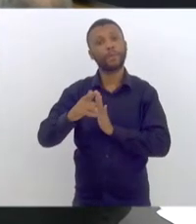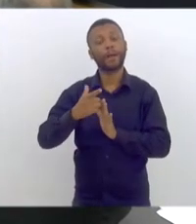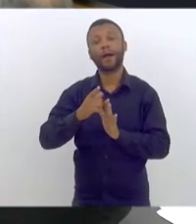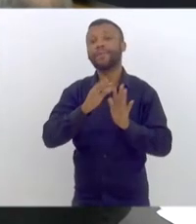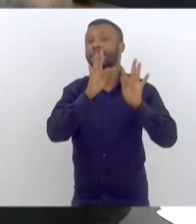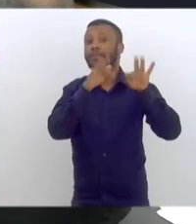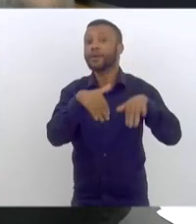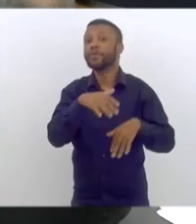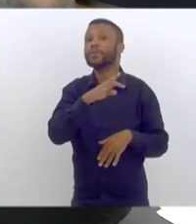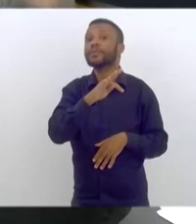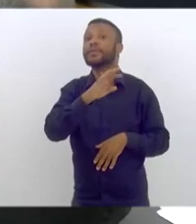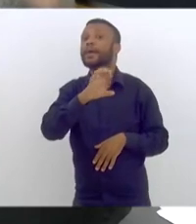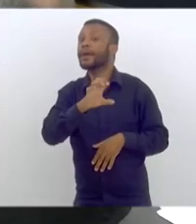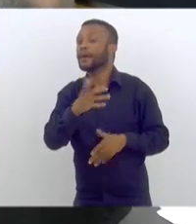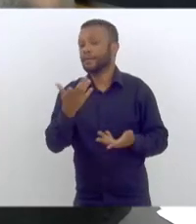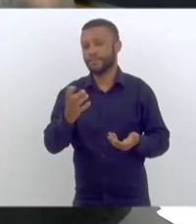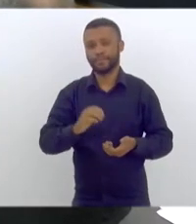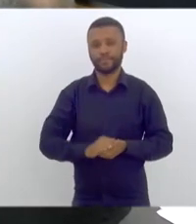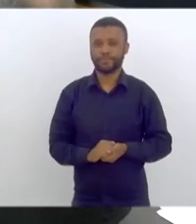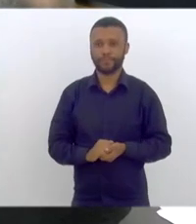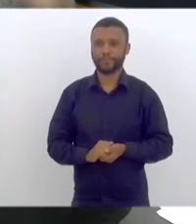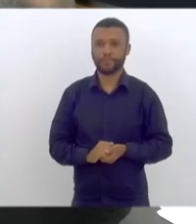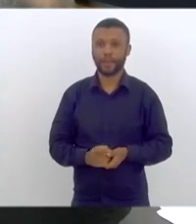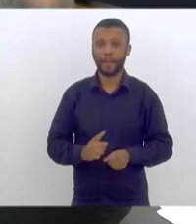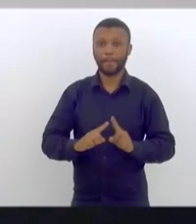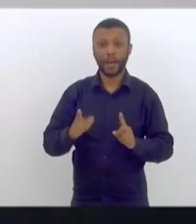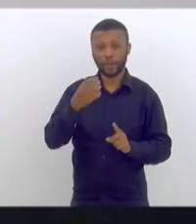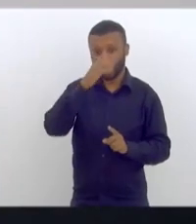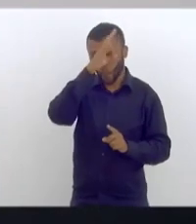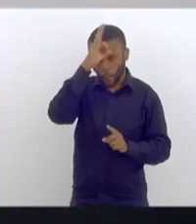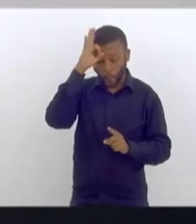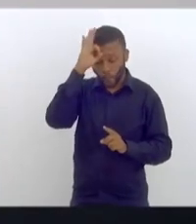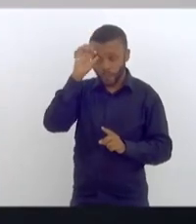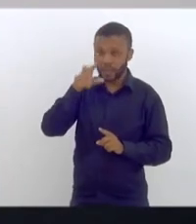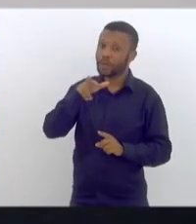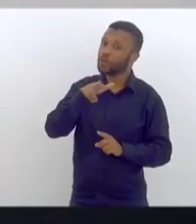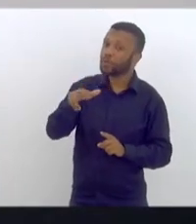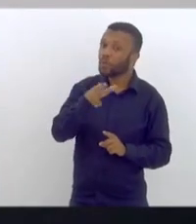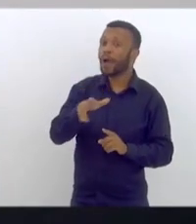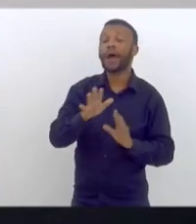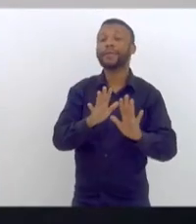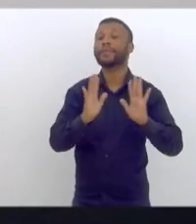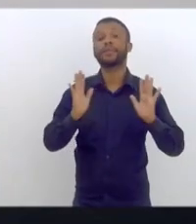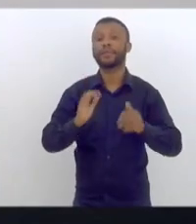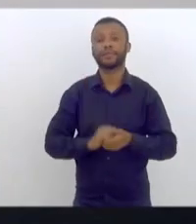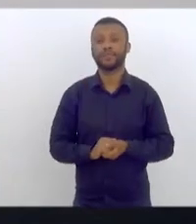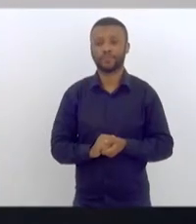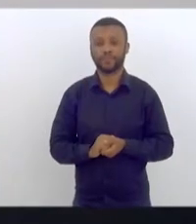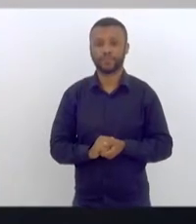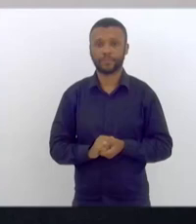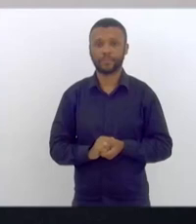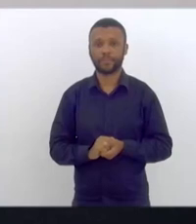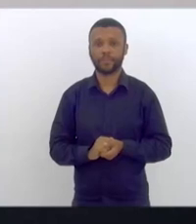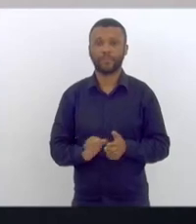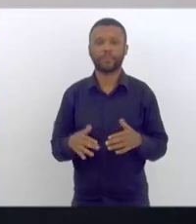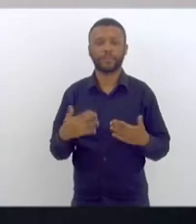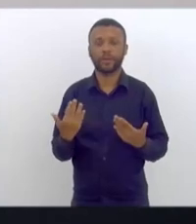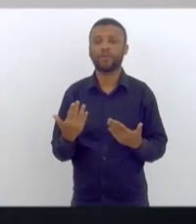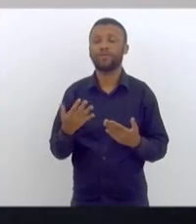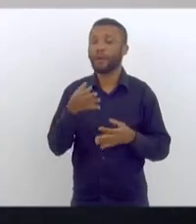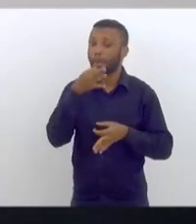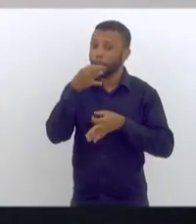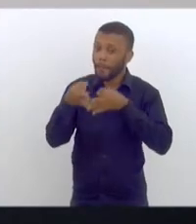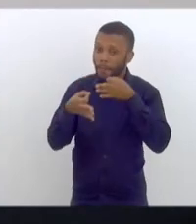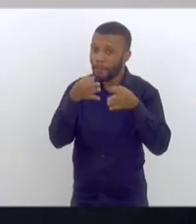o Tribunal de Contas mas a gente sabe que não é assim então eu vou levar essa questão para o Parlamento